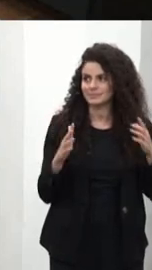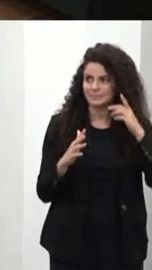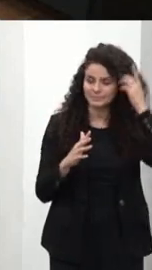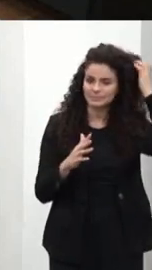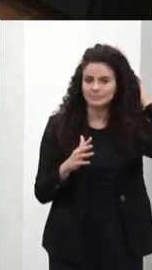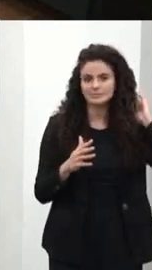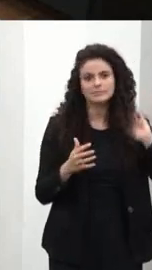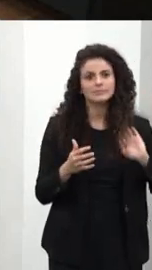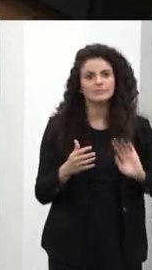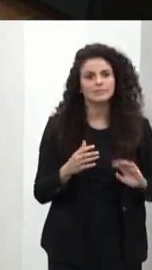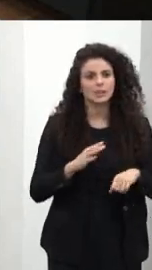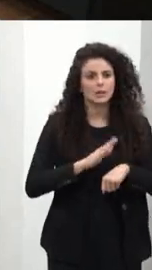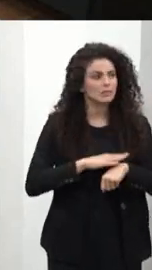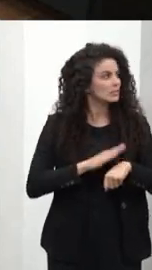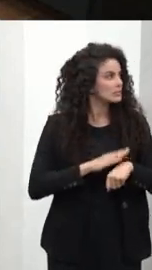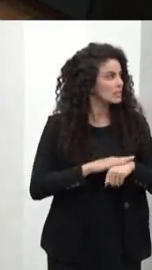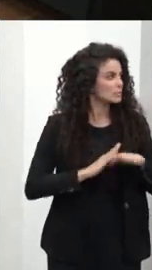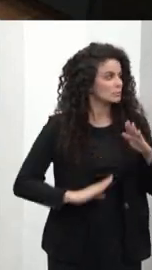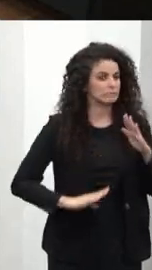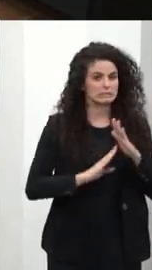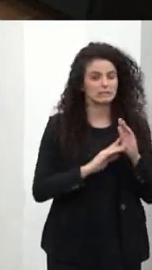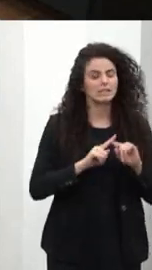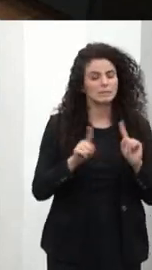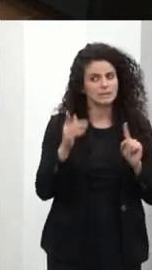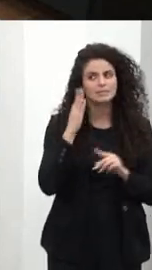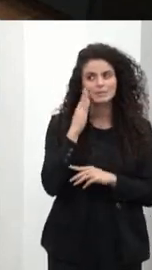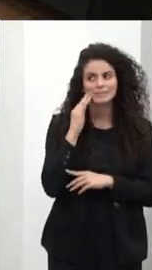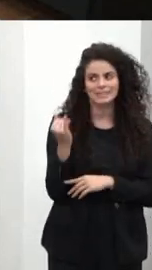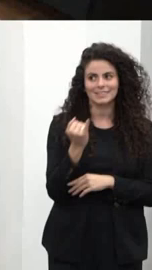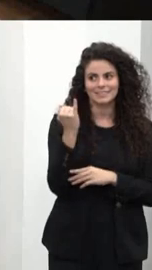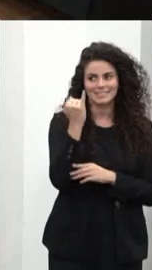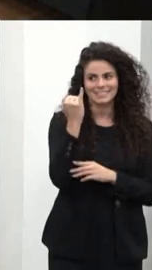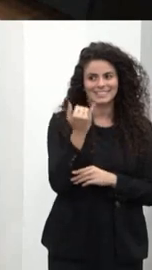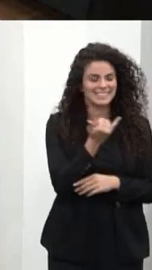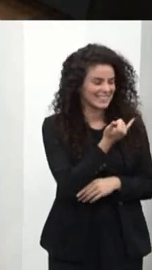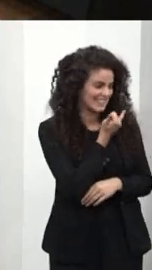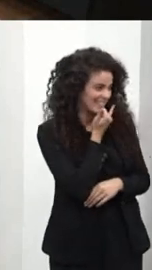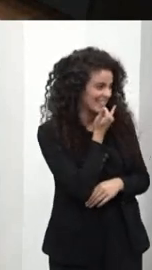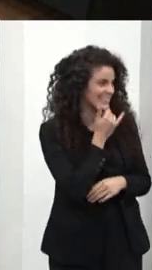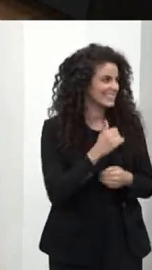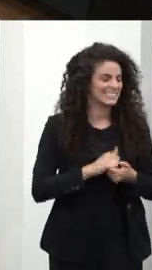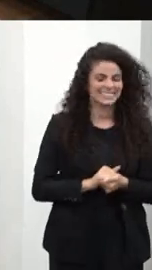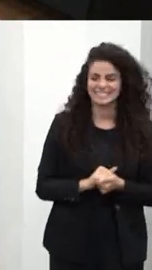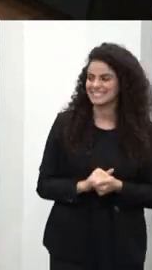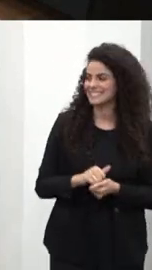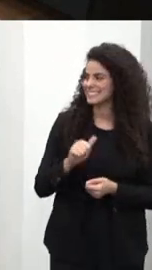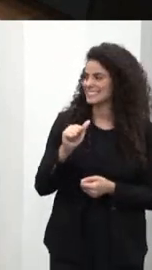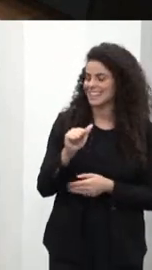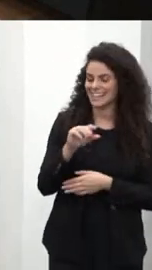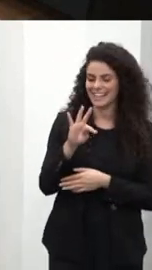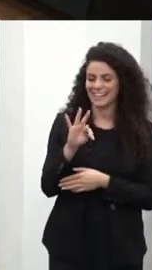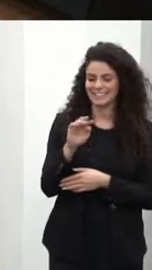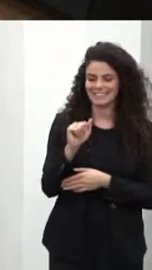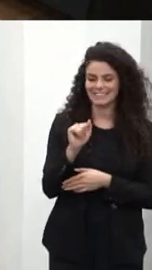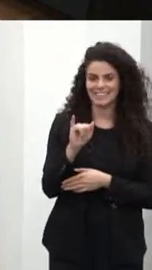extrapolou bastante mas eu sabia que era coisa importante né o Ataíde agora